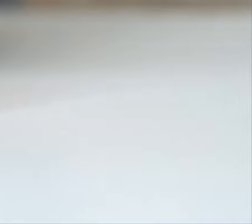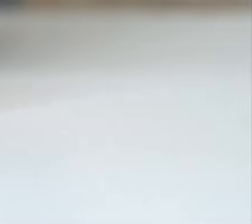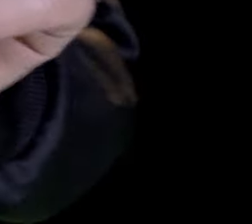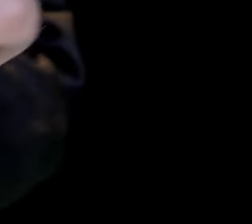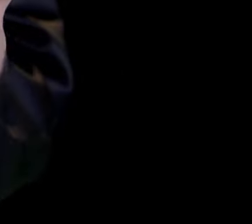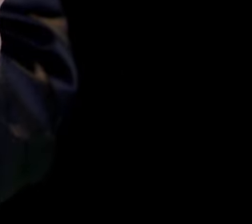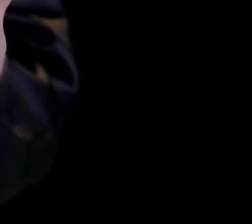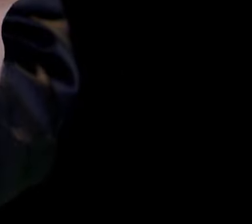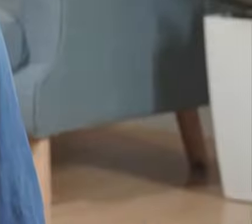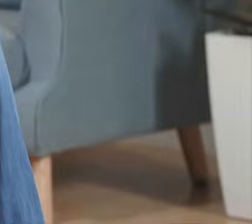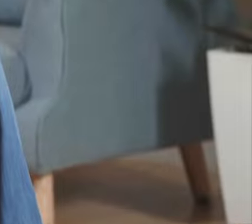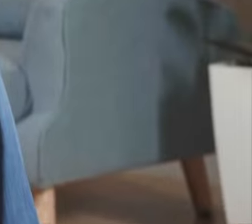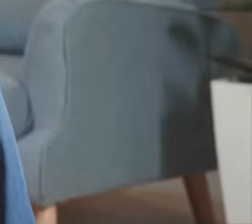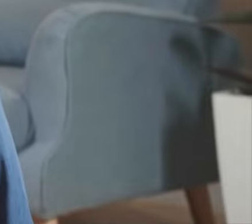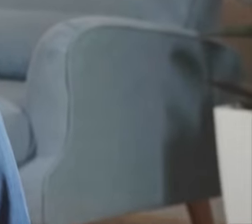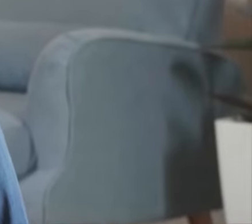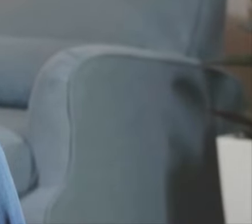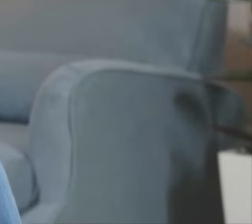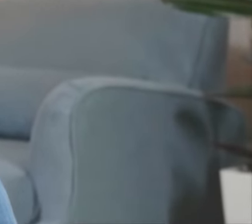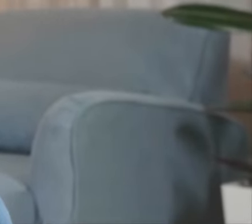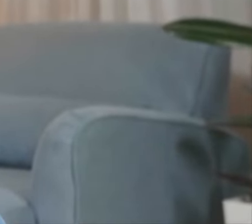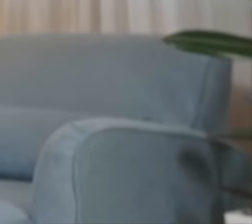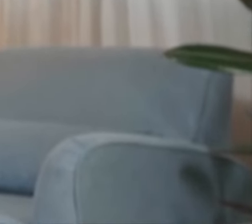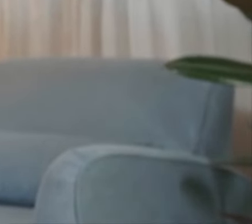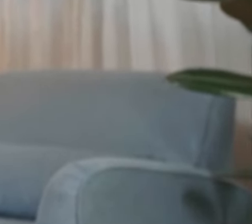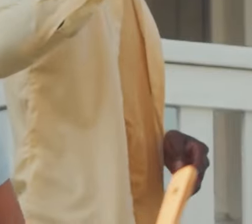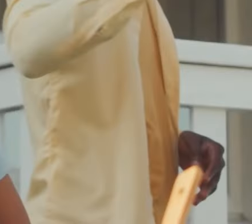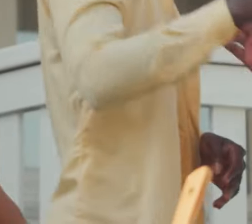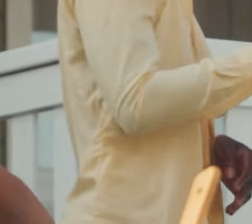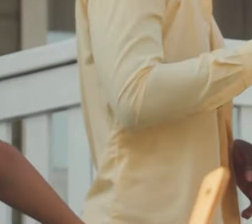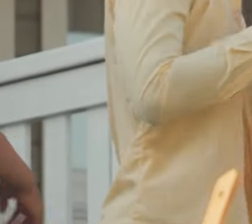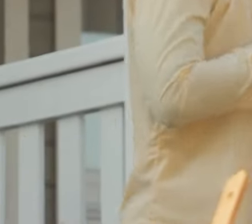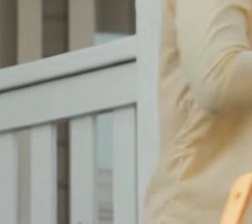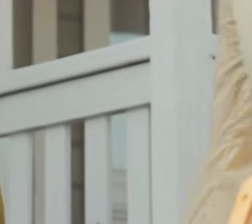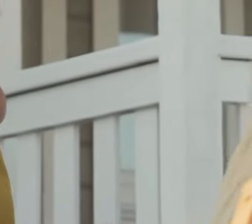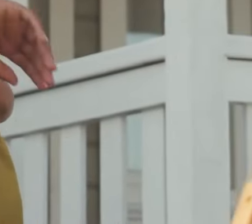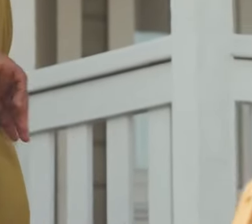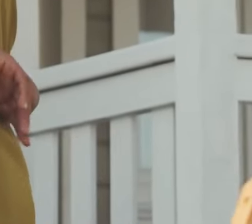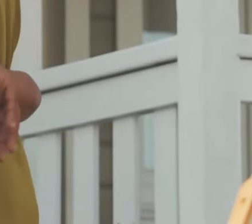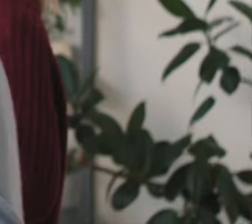de sofrer agora.